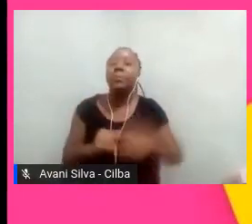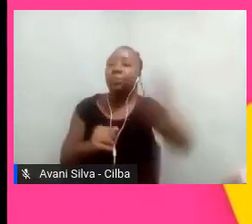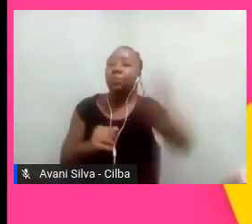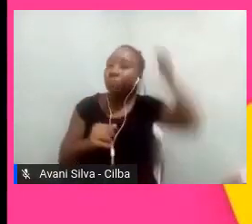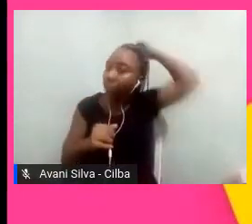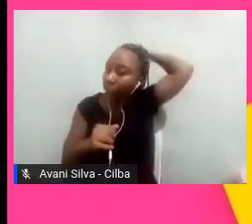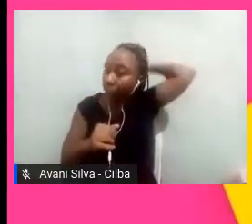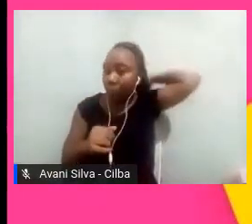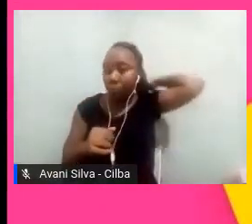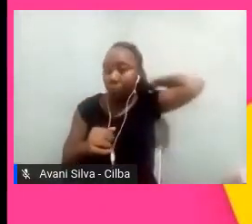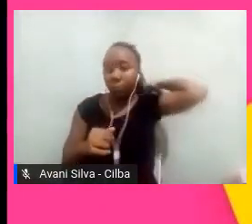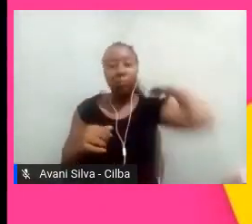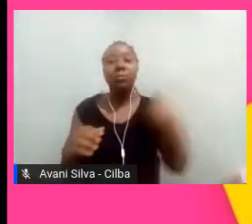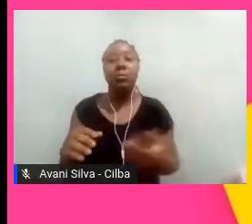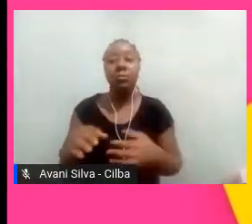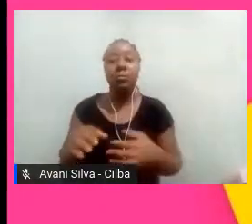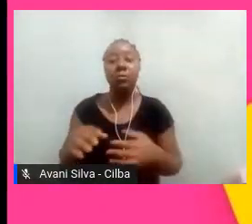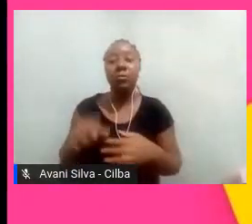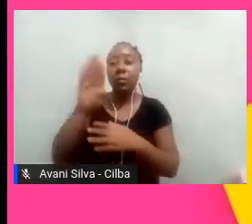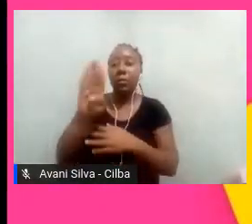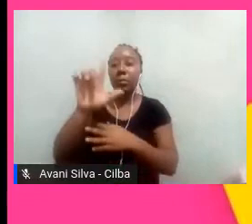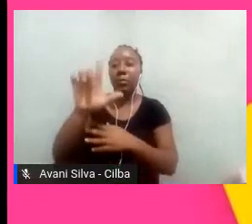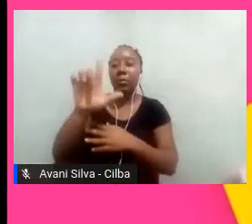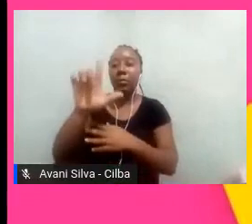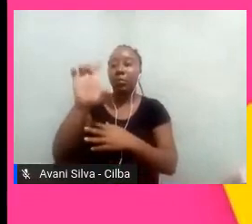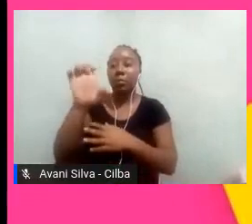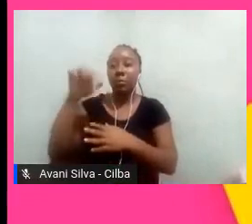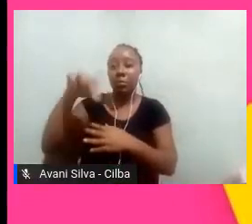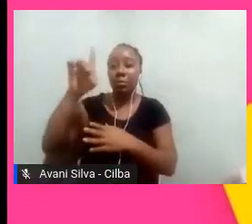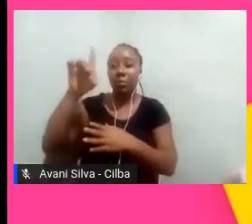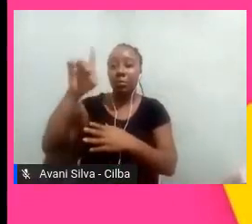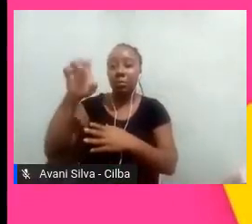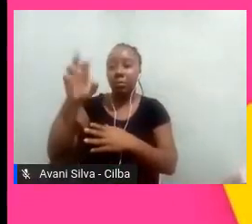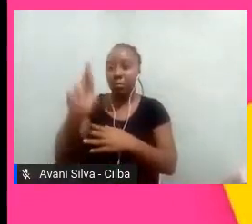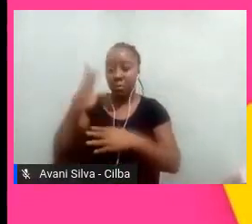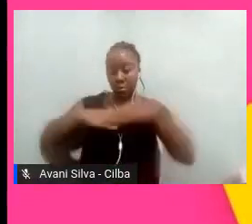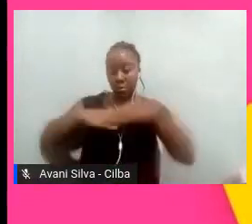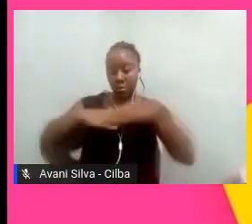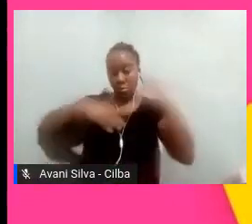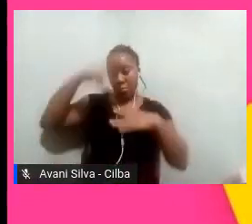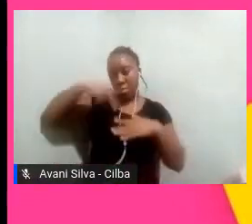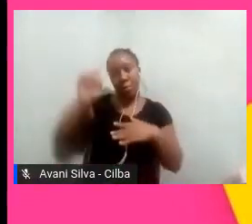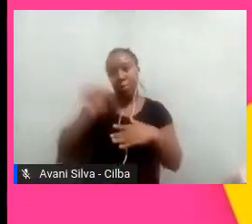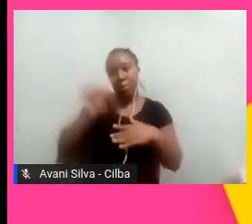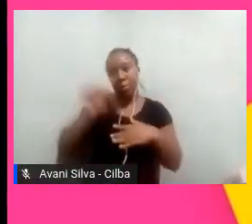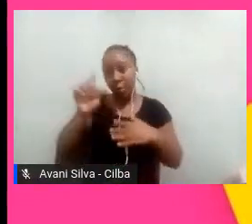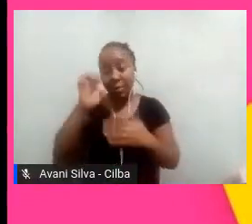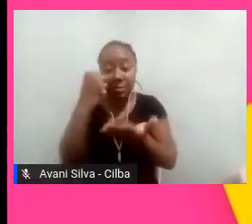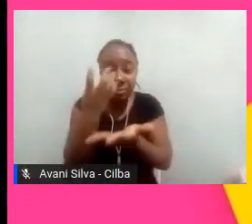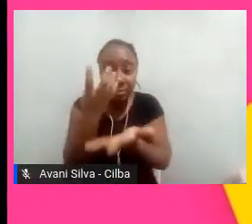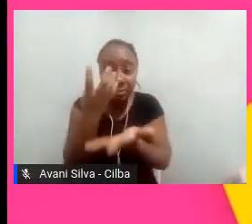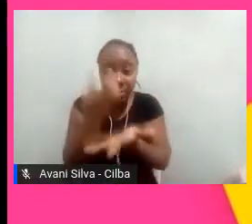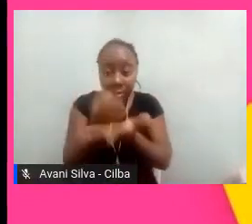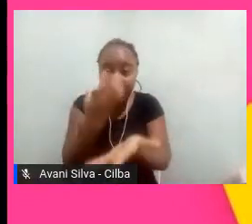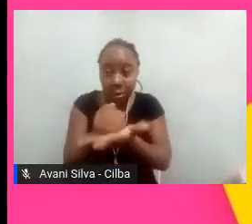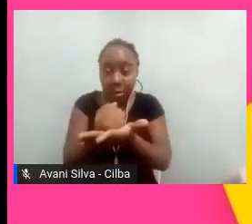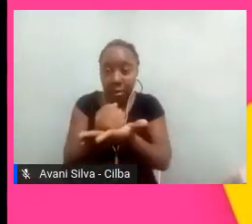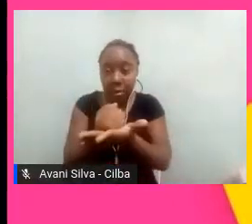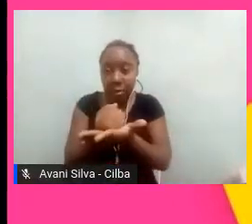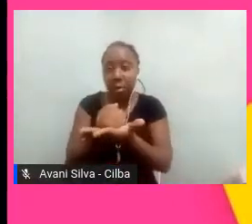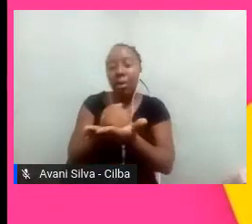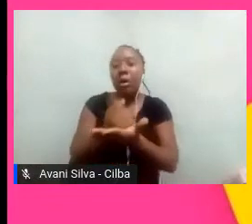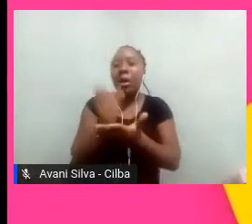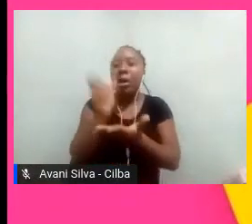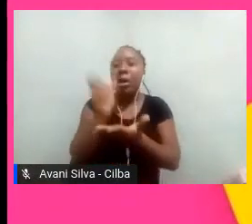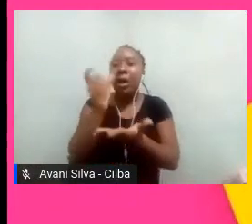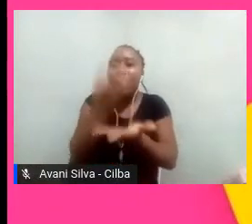O Blender por si só não faz, mas quando você instala no Blender o plugin chamado Paper, aí